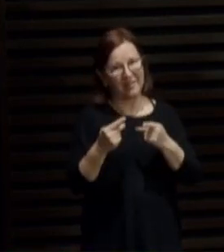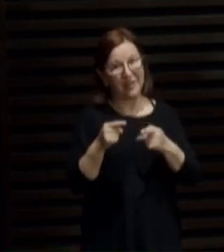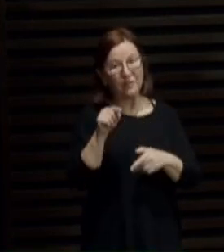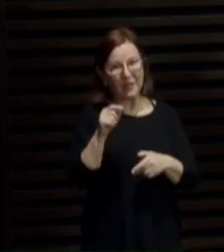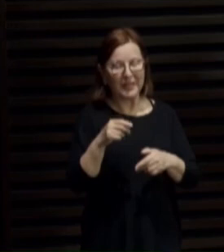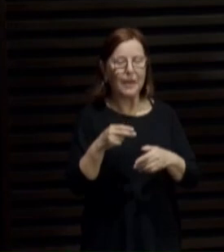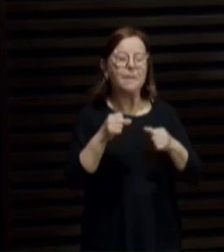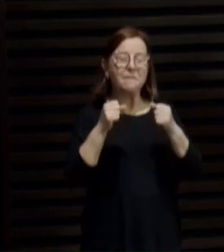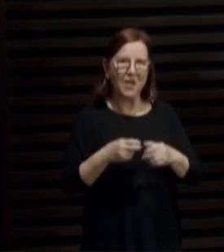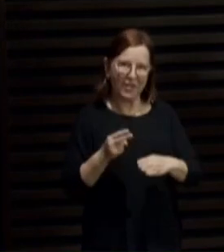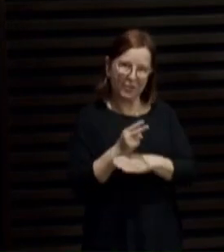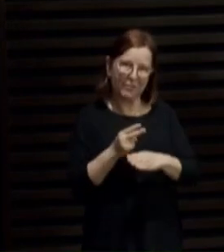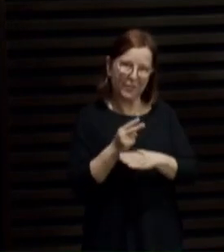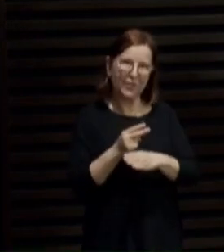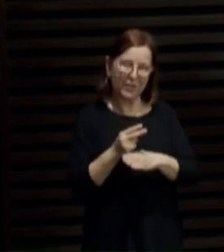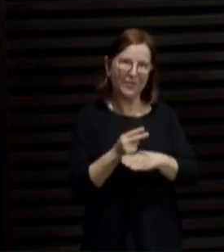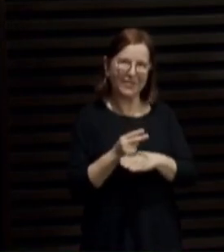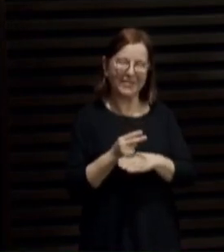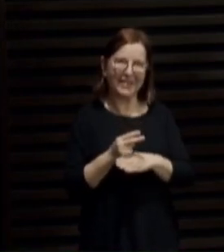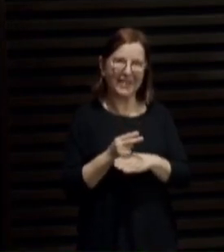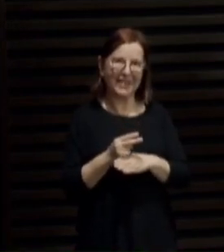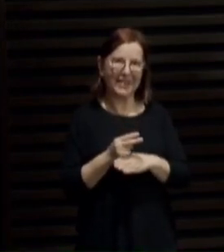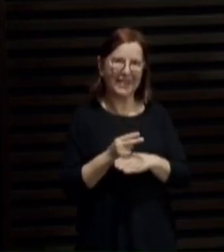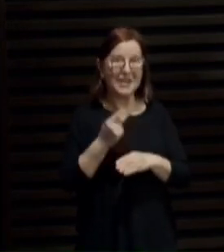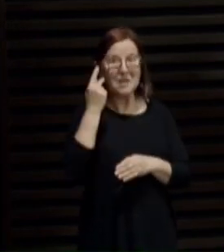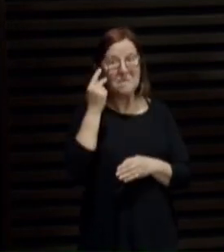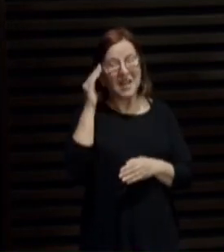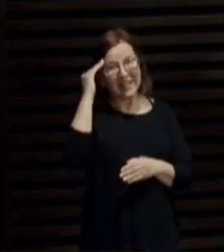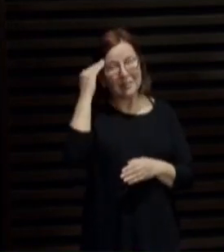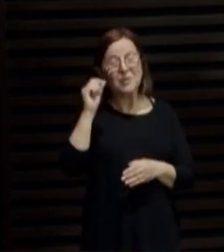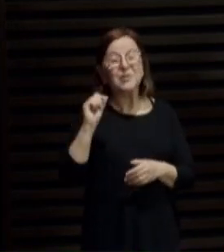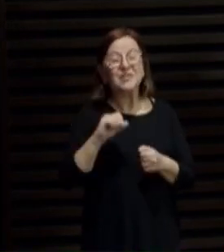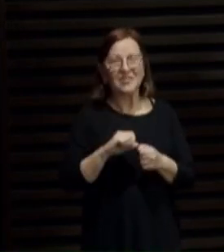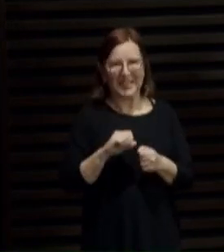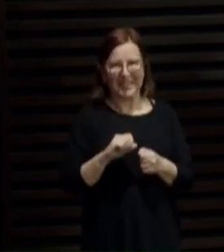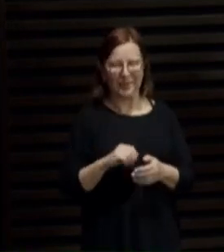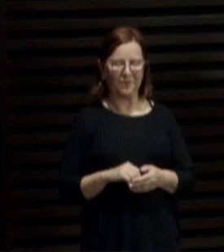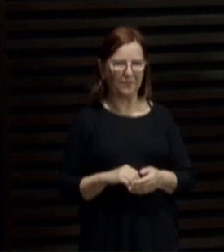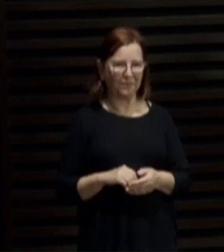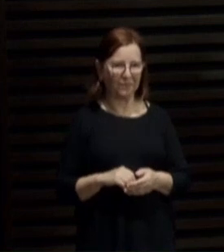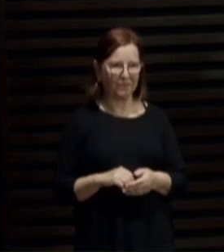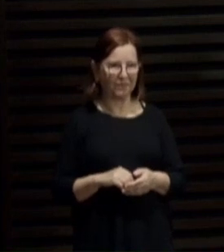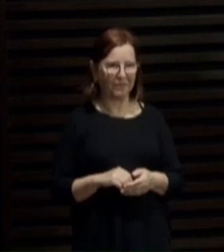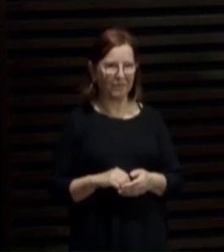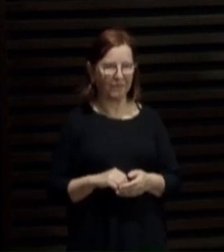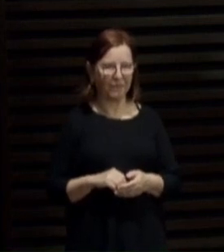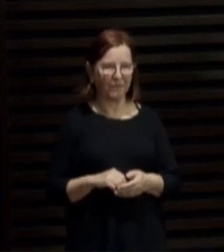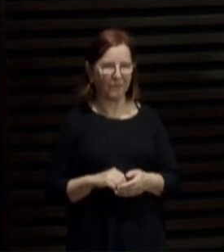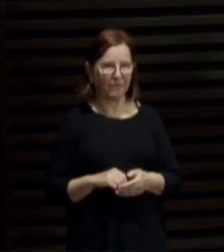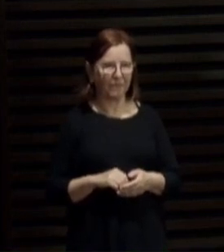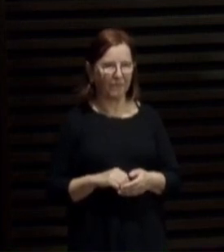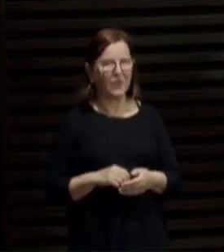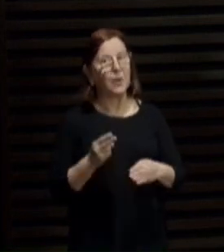como nós podemos fazer para ser tratados com esse assunto? Vamos juntos? Vamos. Vamos buscar no